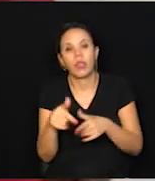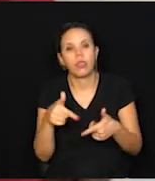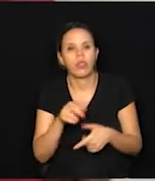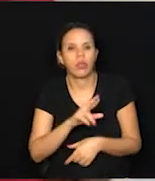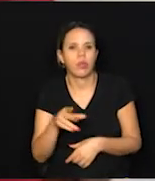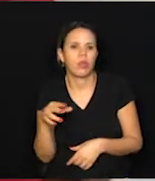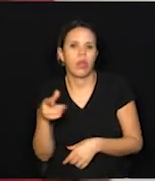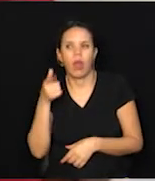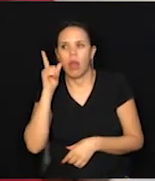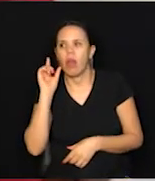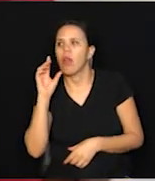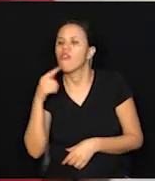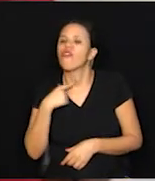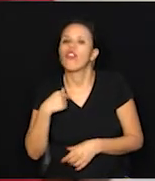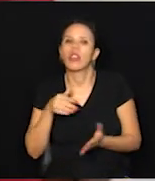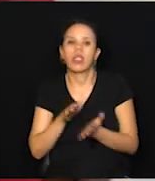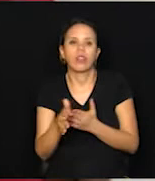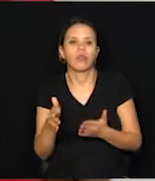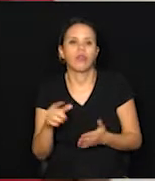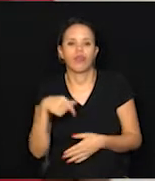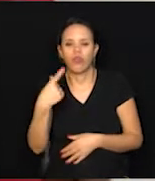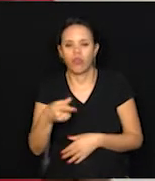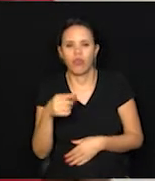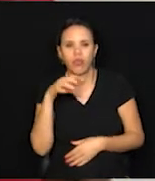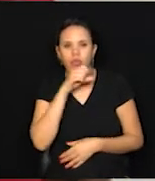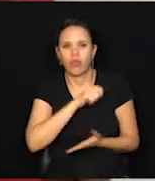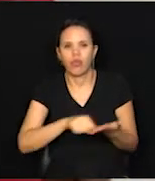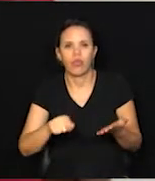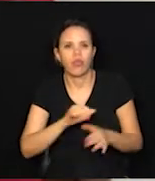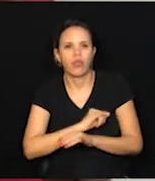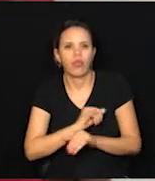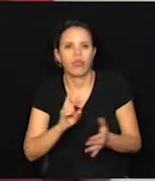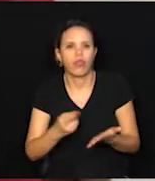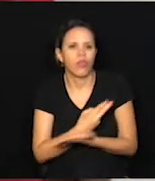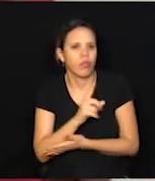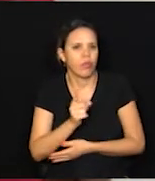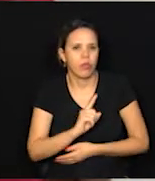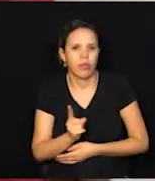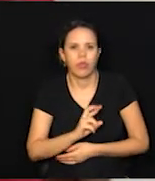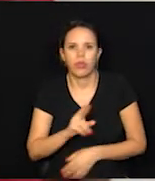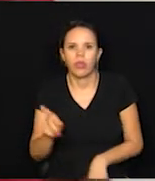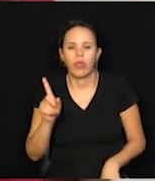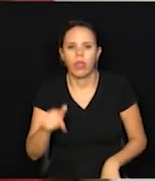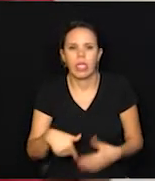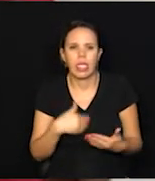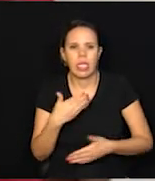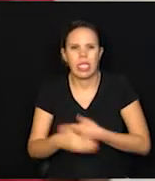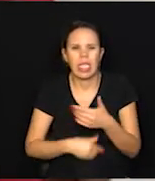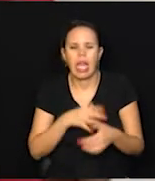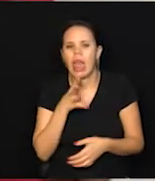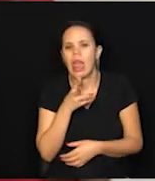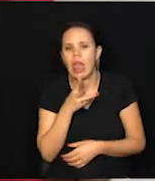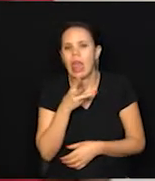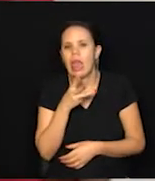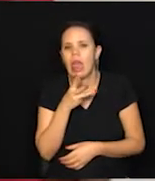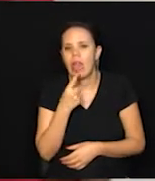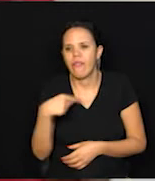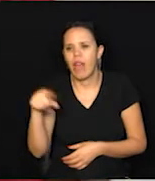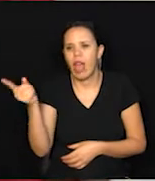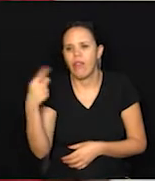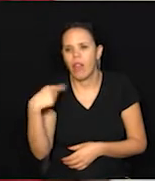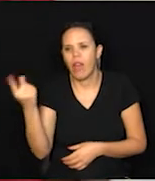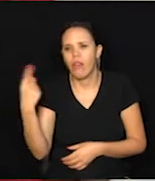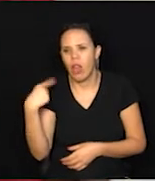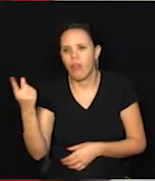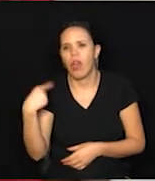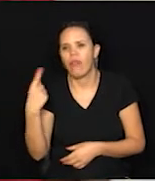noite anterior deu vontade de publicar o trabalho, no dia seguinte escreve para a revista. Não é assim. É um processo penoso, vai, volta, o peer review